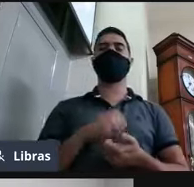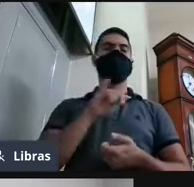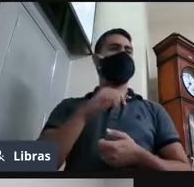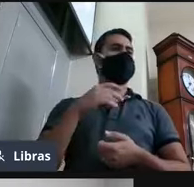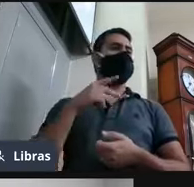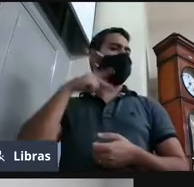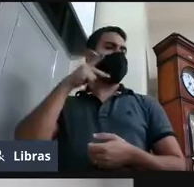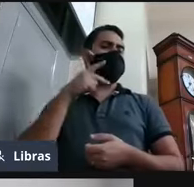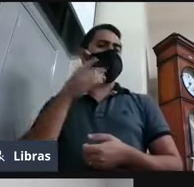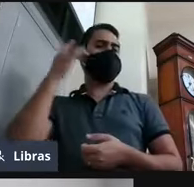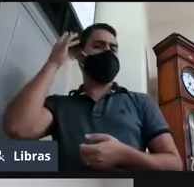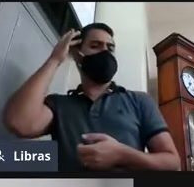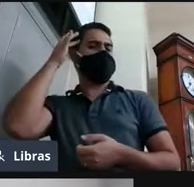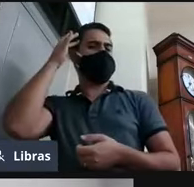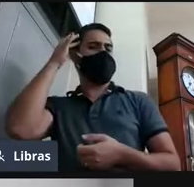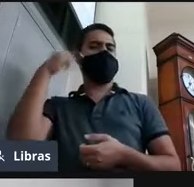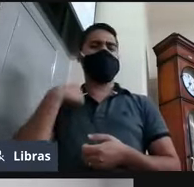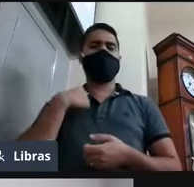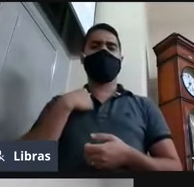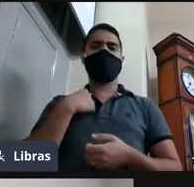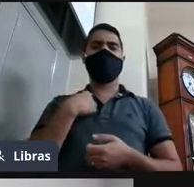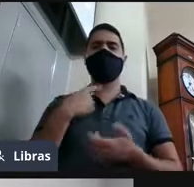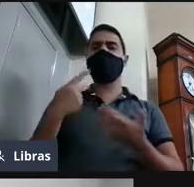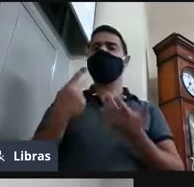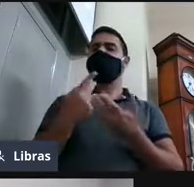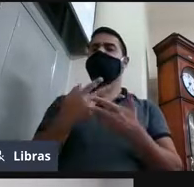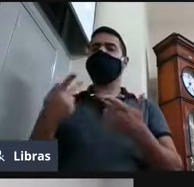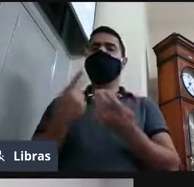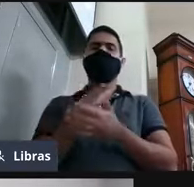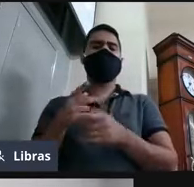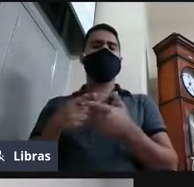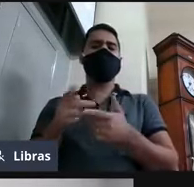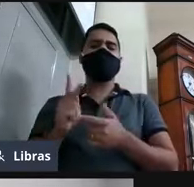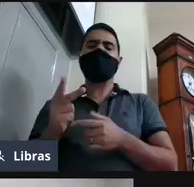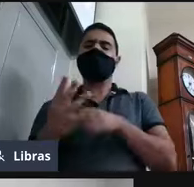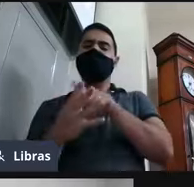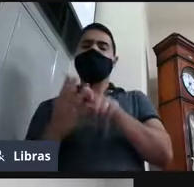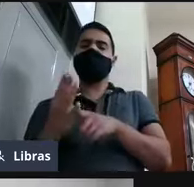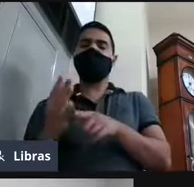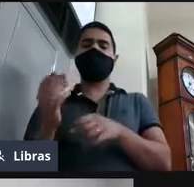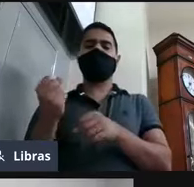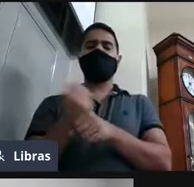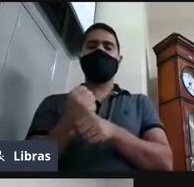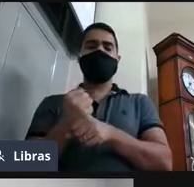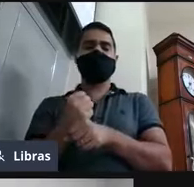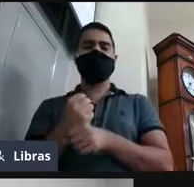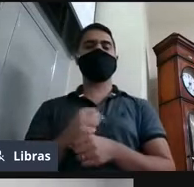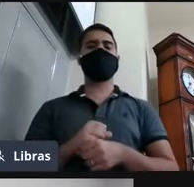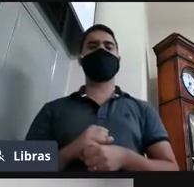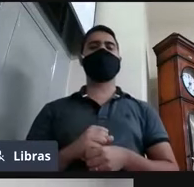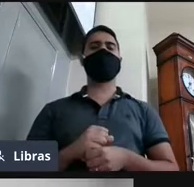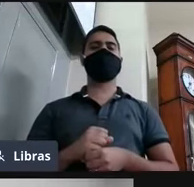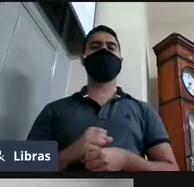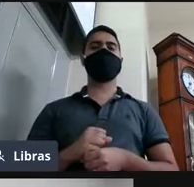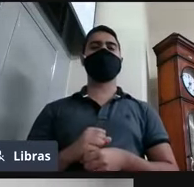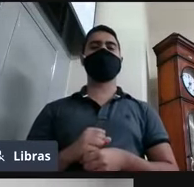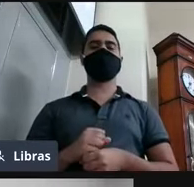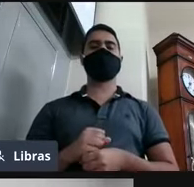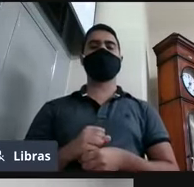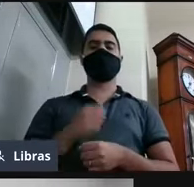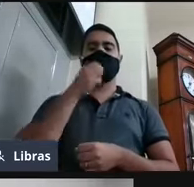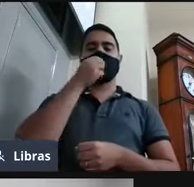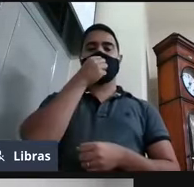se sentir lesado dentro do nosso regimento interno dessa casa, que foi sempre, nesses 4 anos, diferente da outra gestão, que não